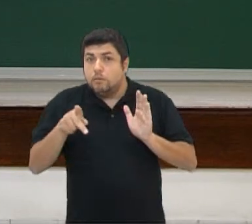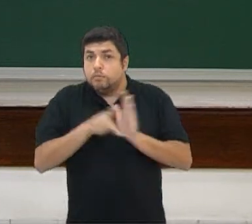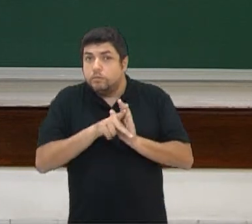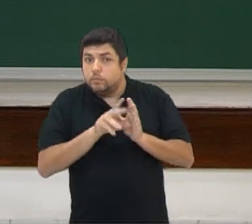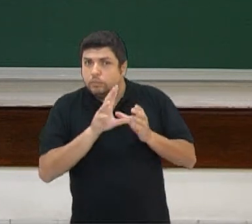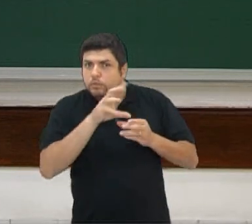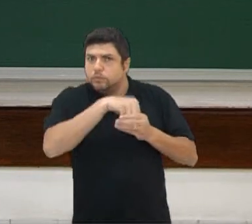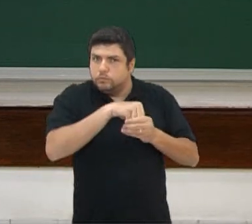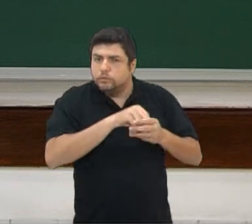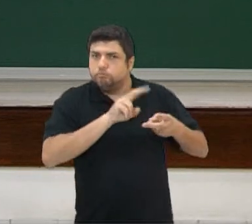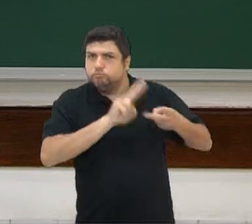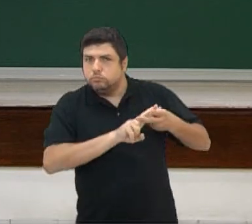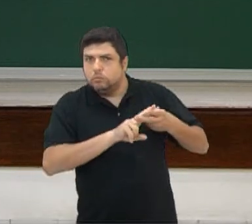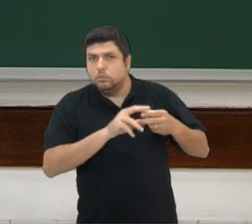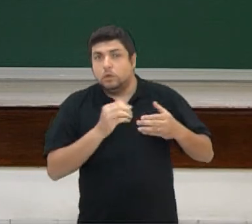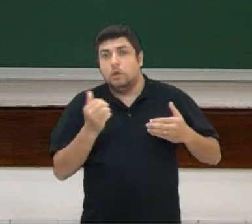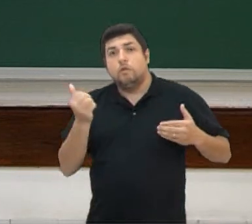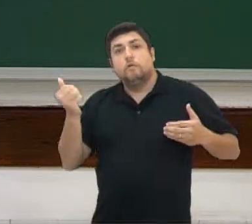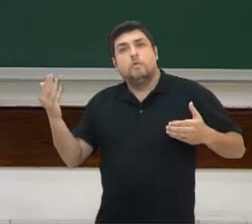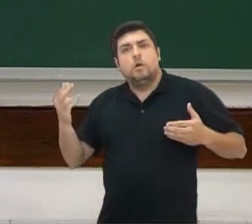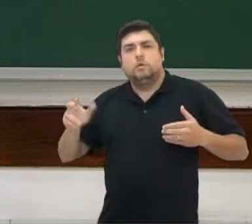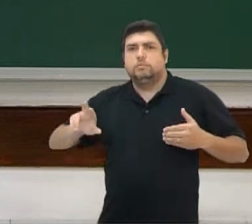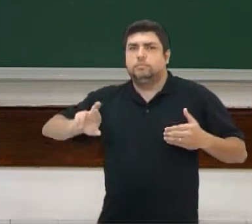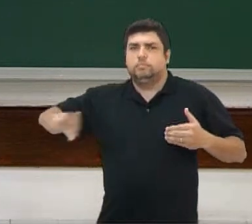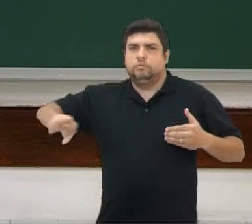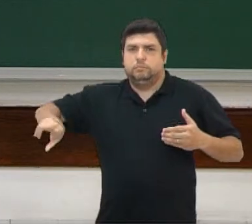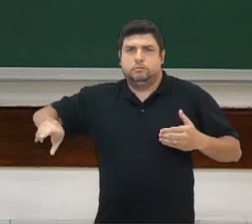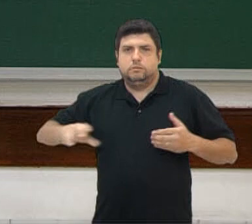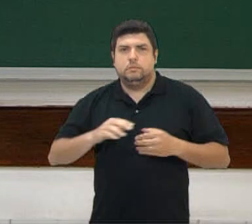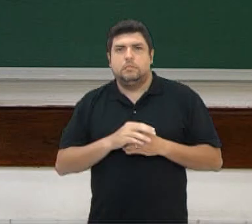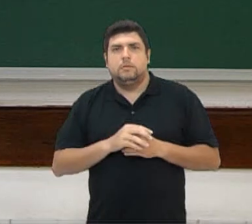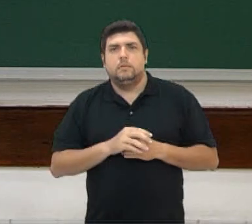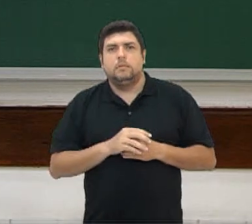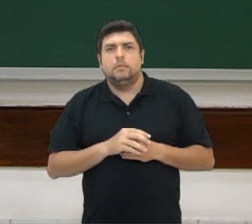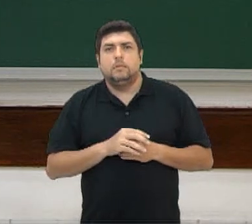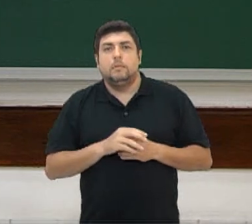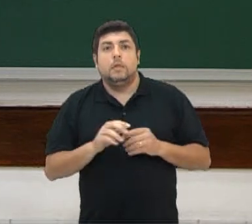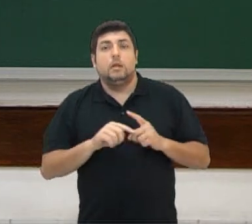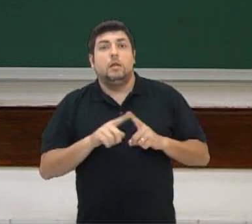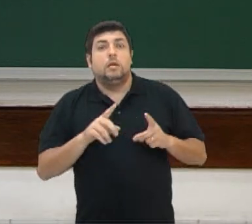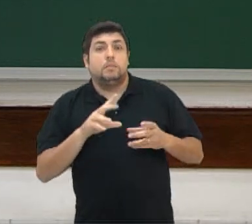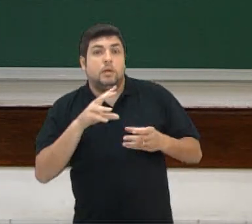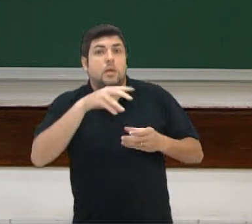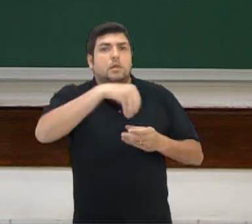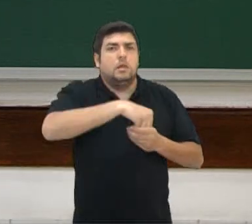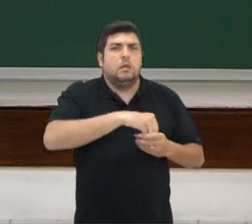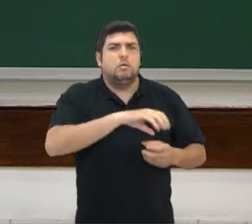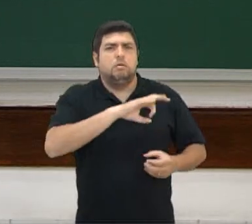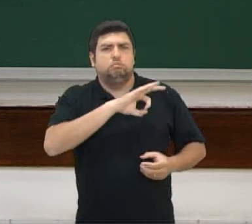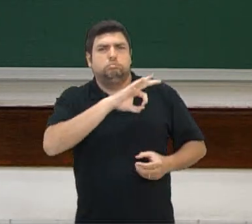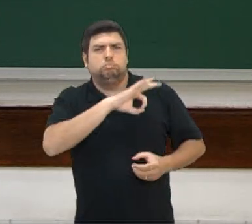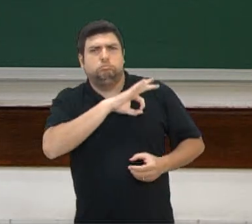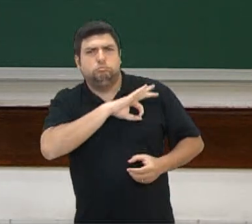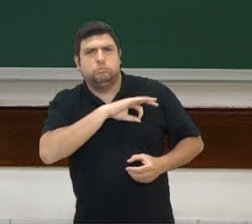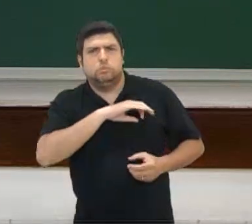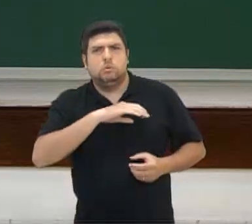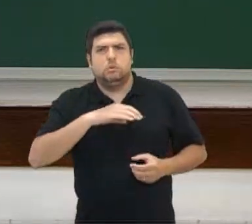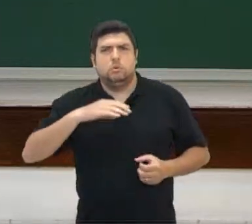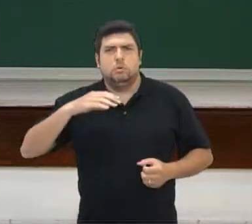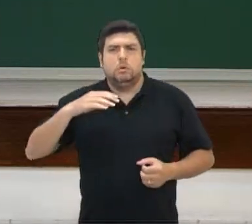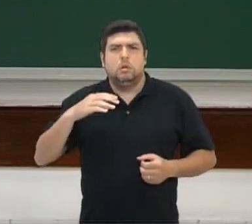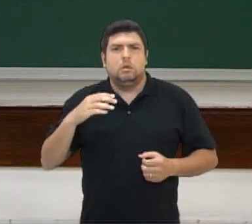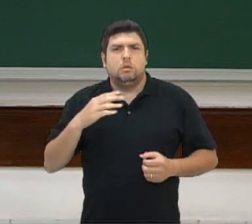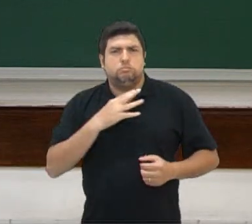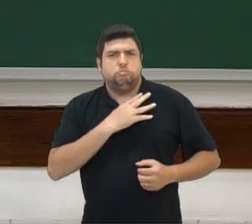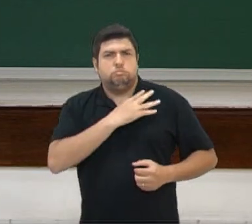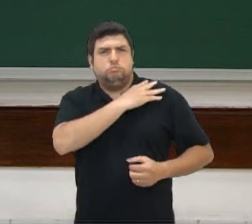fora, não vê aquilo, o detento. Mas o delegado, o agente carcerário, esses, né, eles